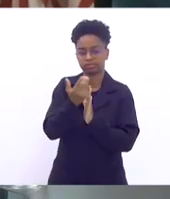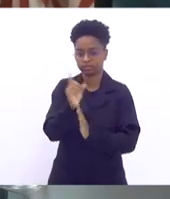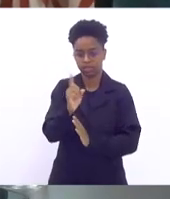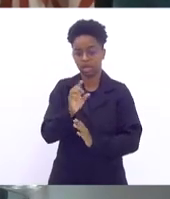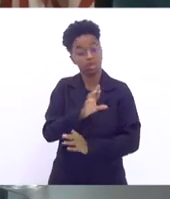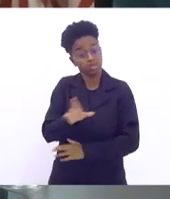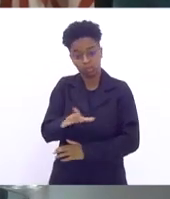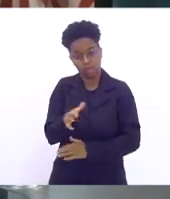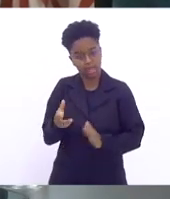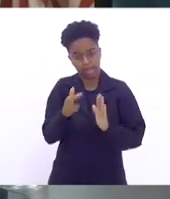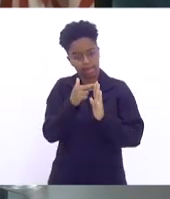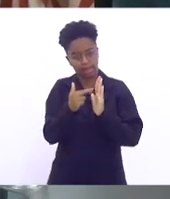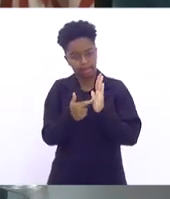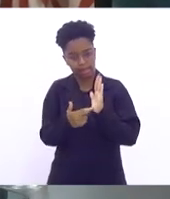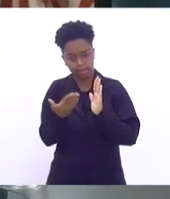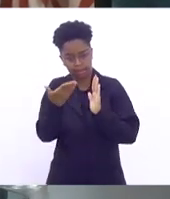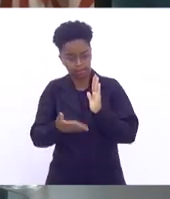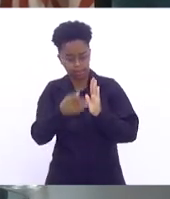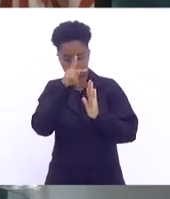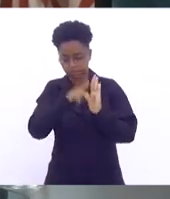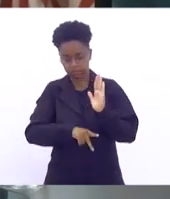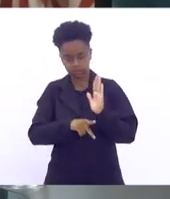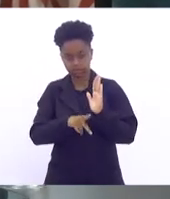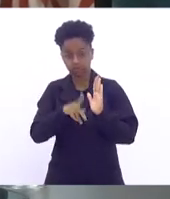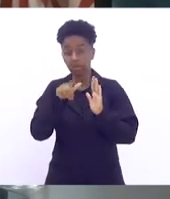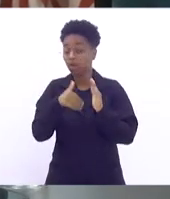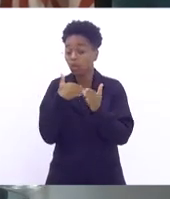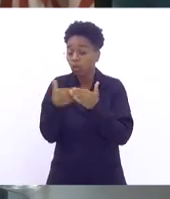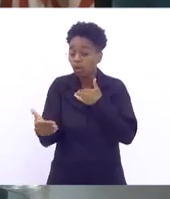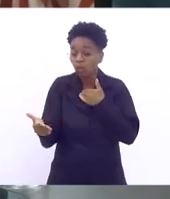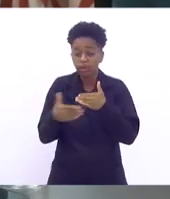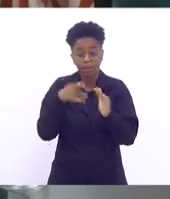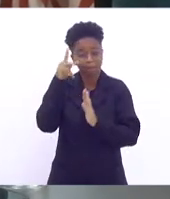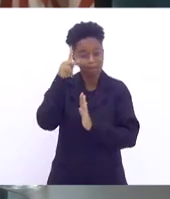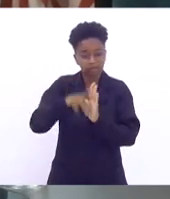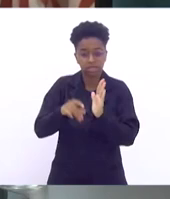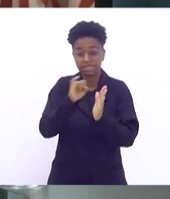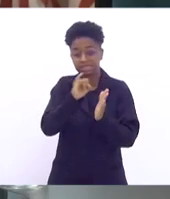é a norma deste projeto é a norma de qualquer projeto